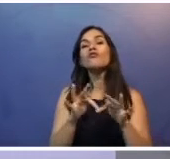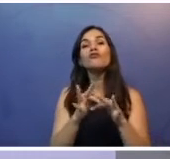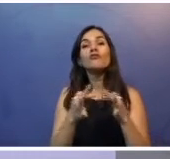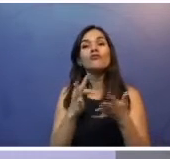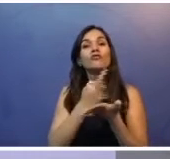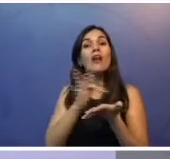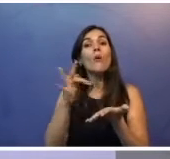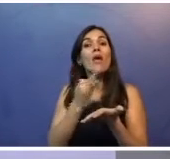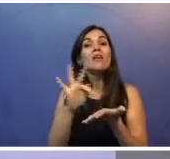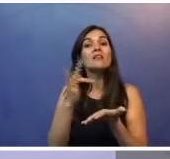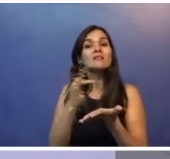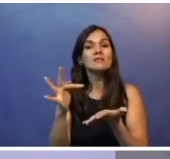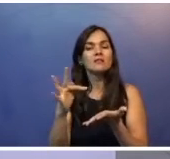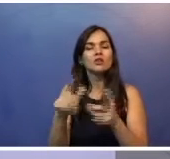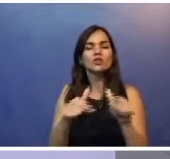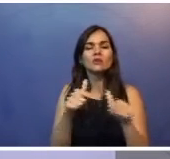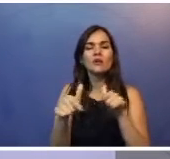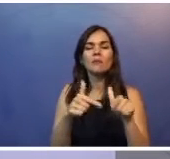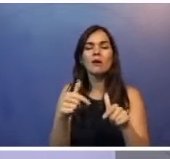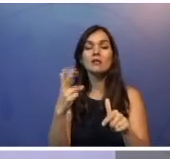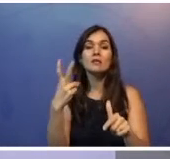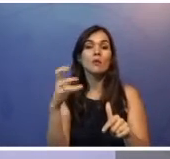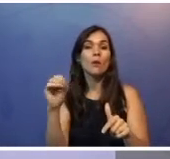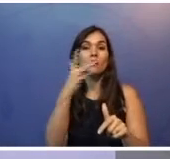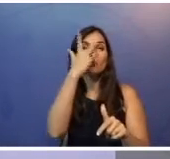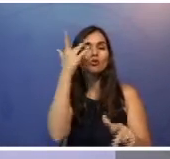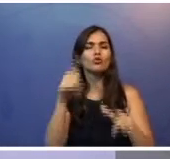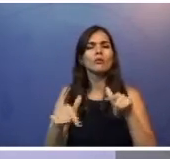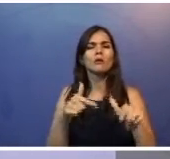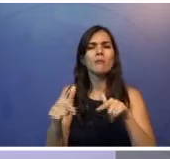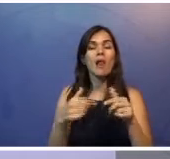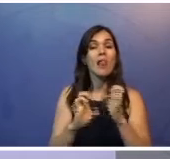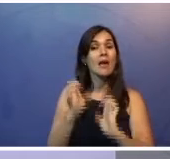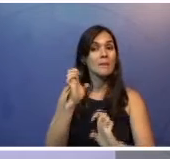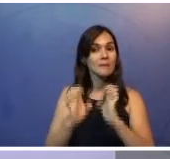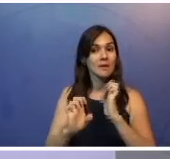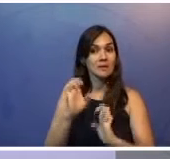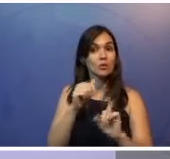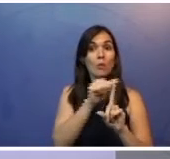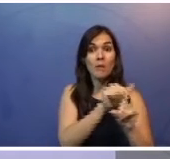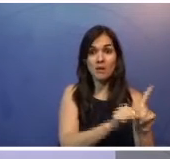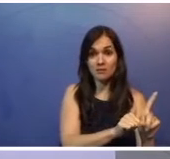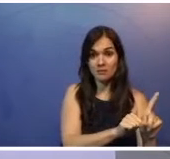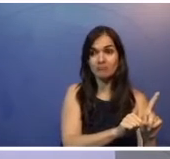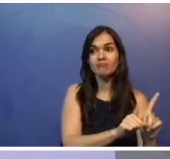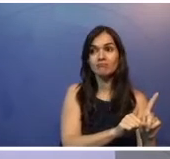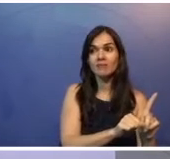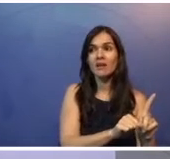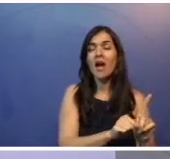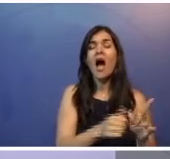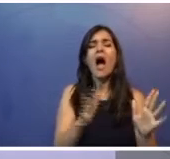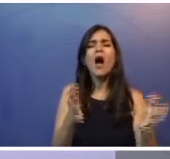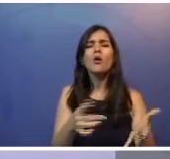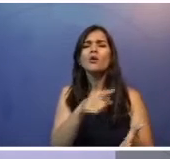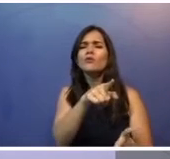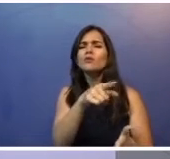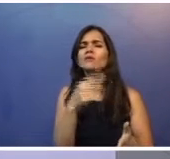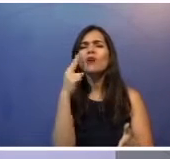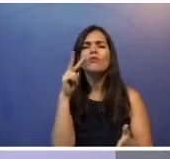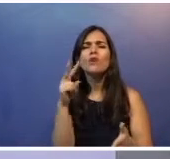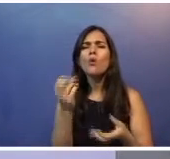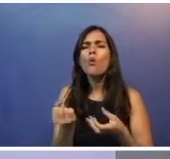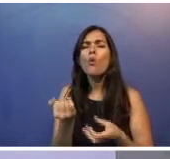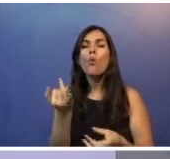salários de um grupo de 50 Empregados de uma empresa em um certo mês determine o salário médio